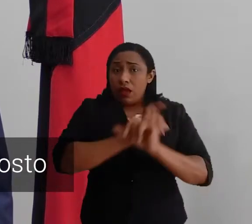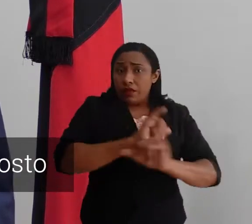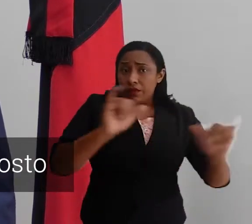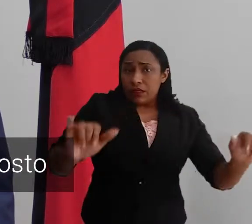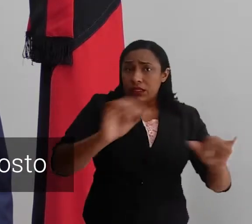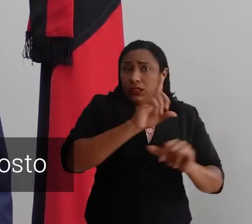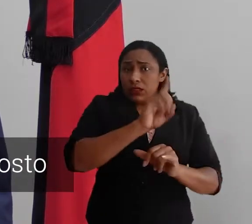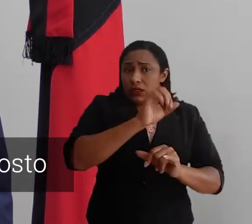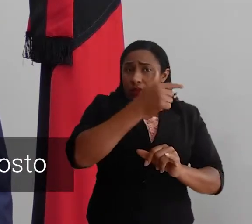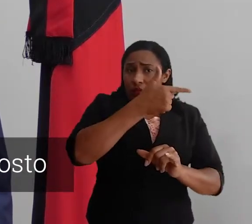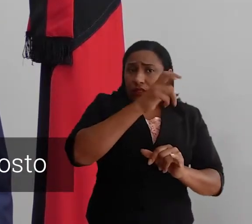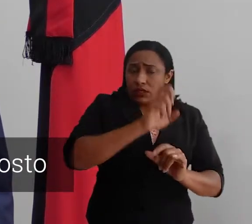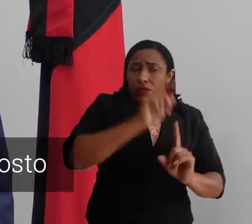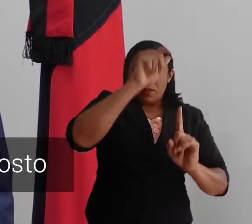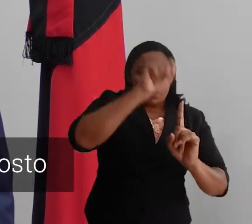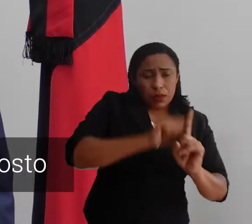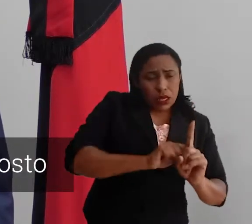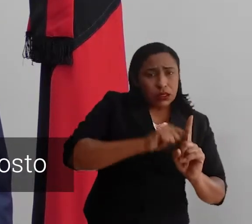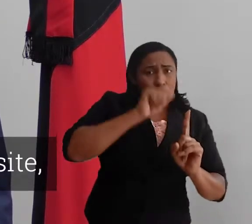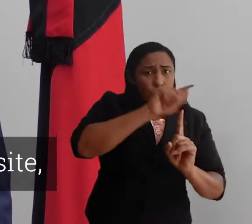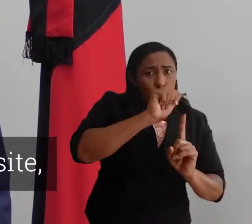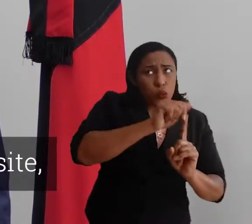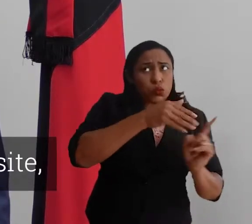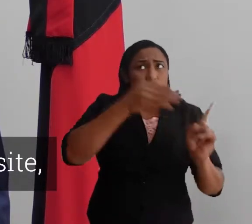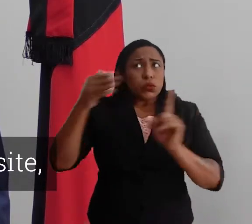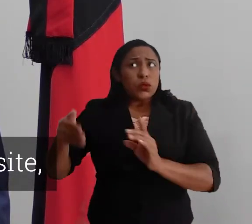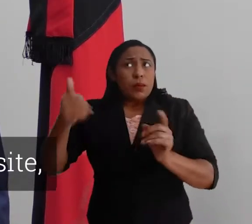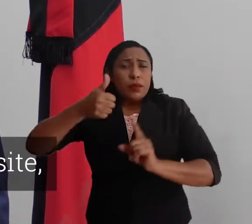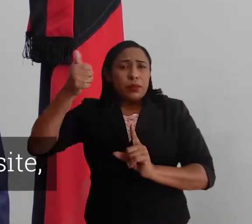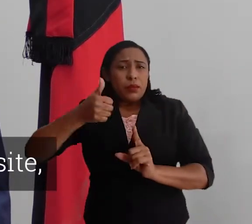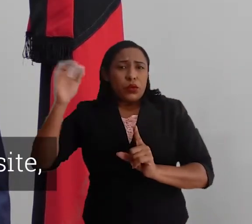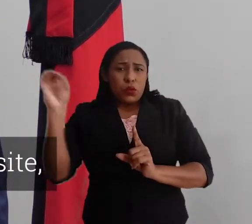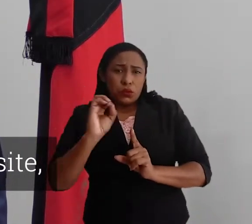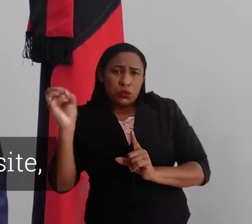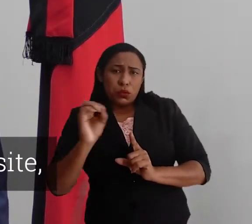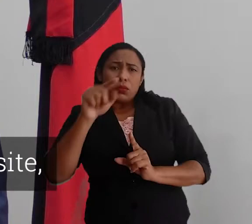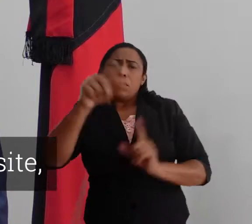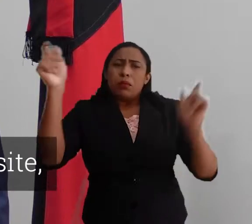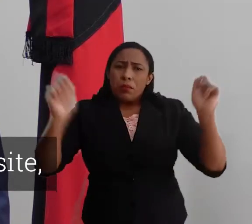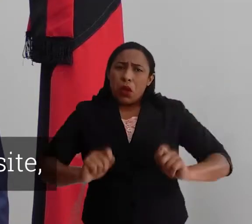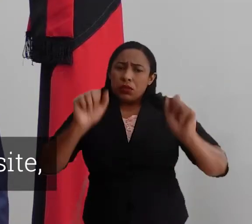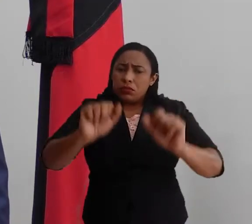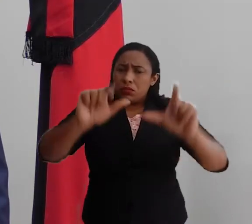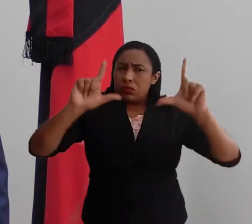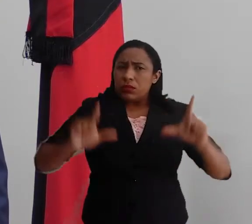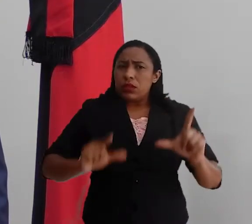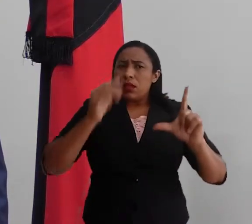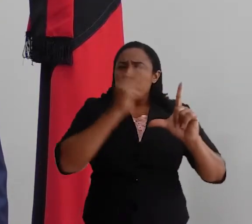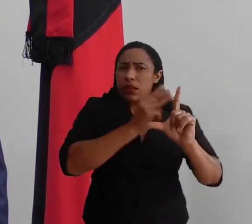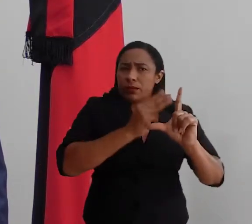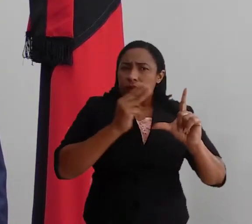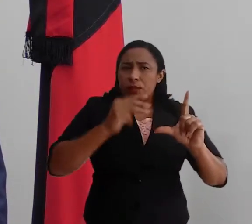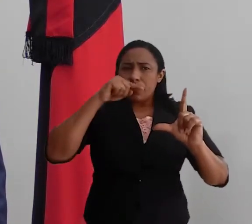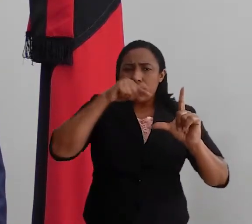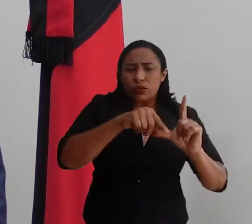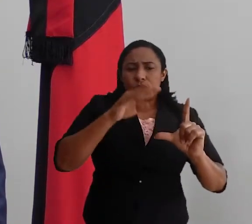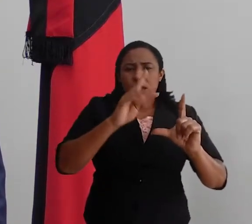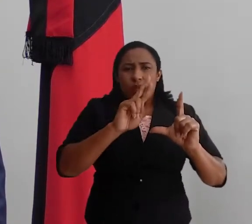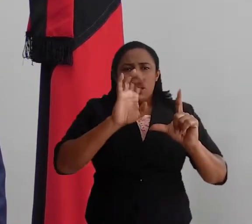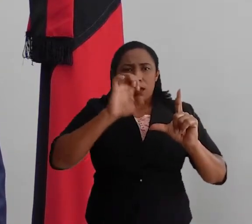informar que do dia 25 de agosto a 1º de outubro, você pode acessar o site